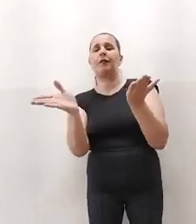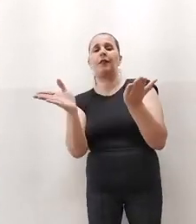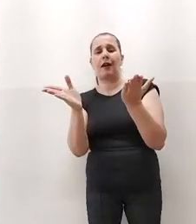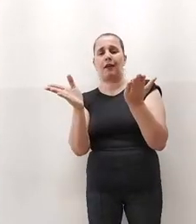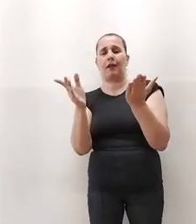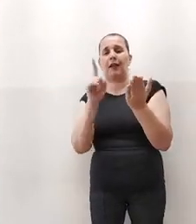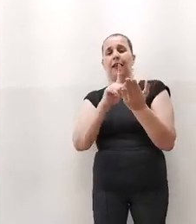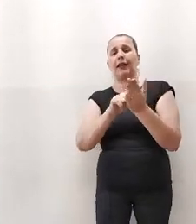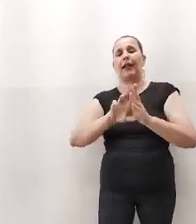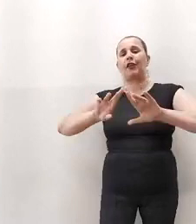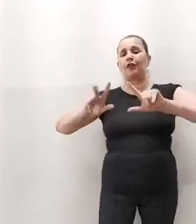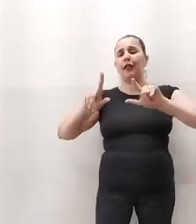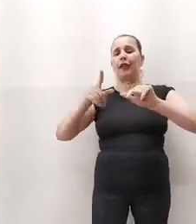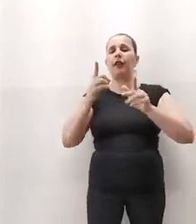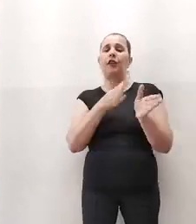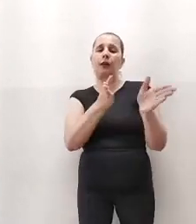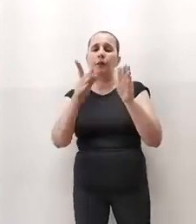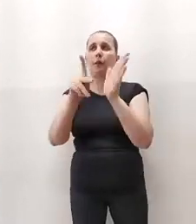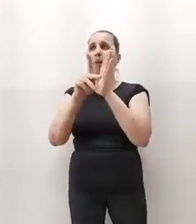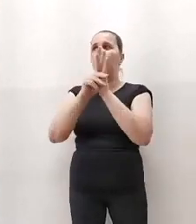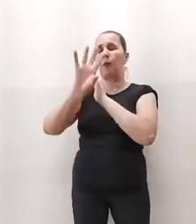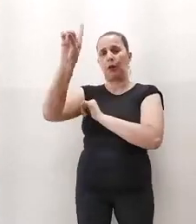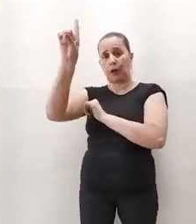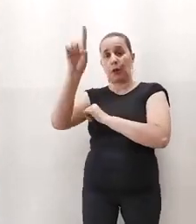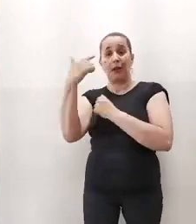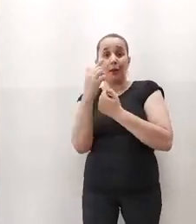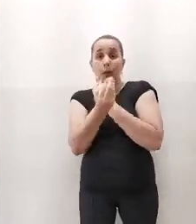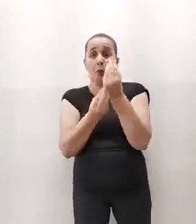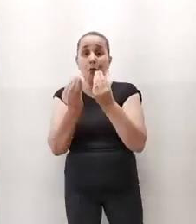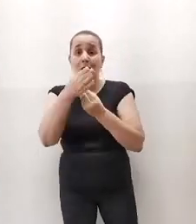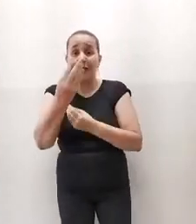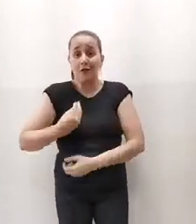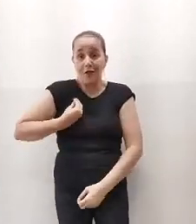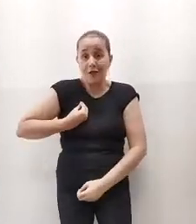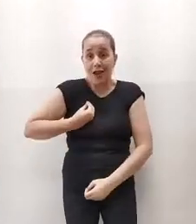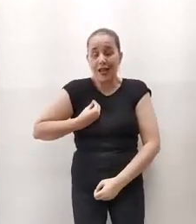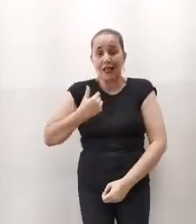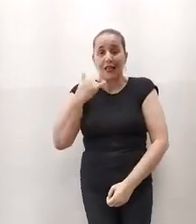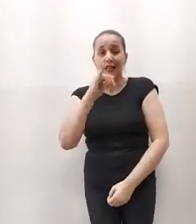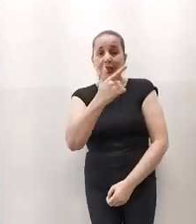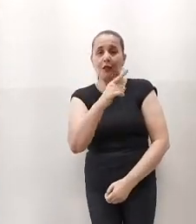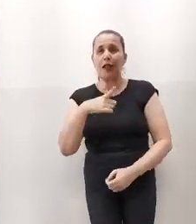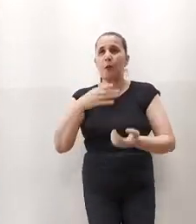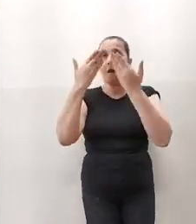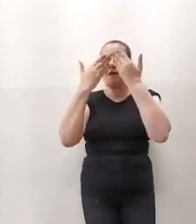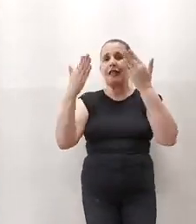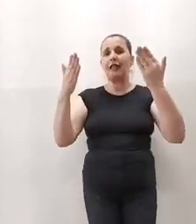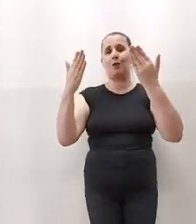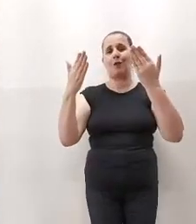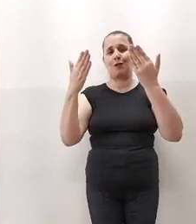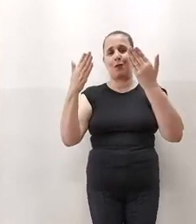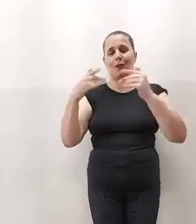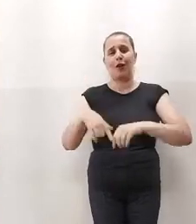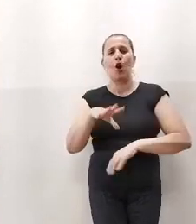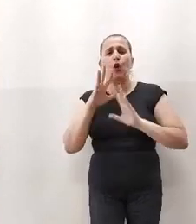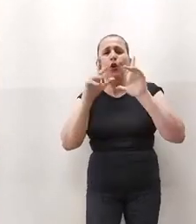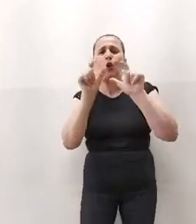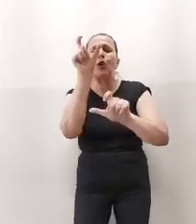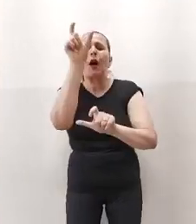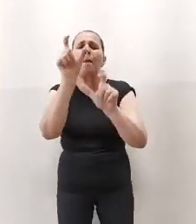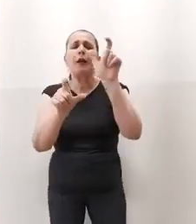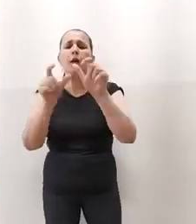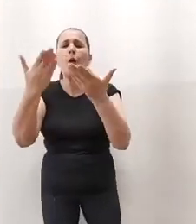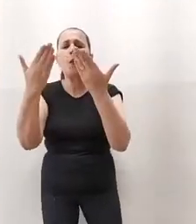Irmãos, não tem como você estar vivendo sem visão. Isso eu falo no sentido natural. Todo tipo